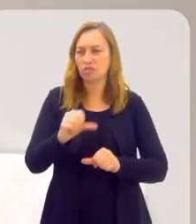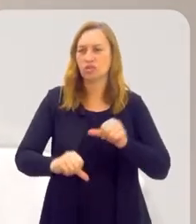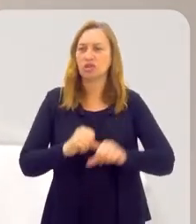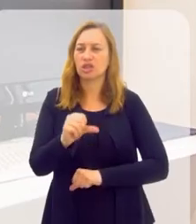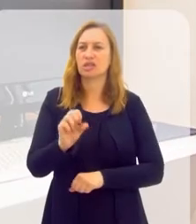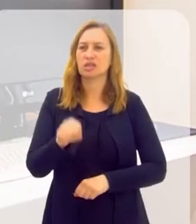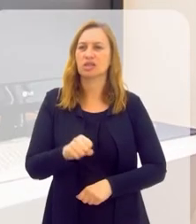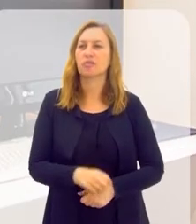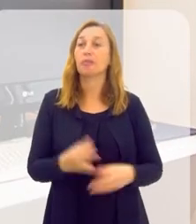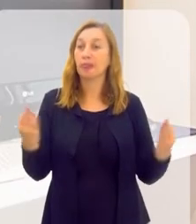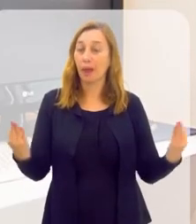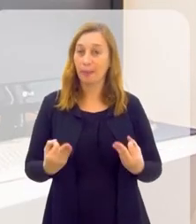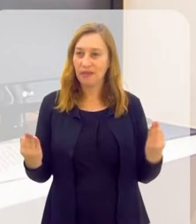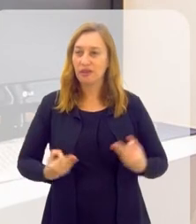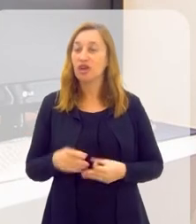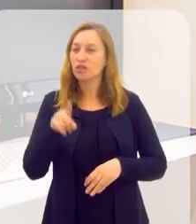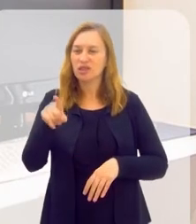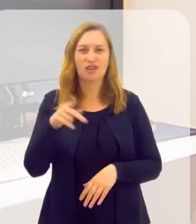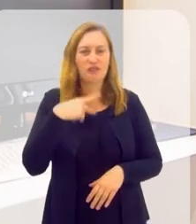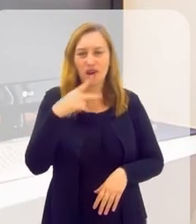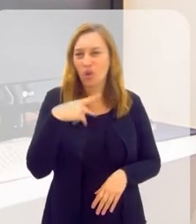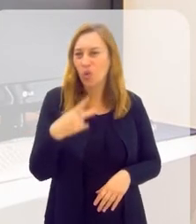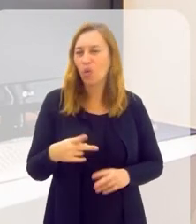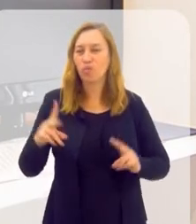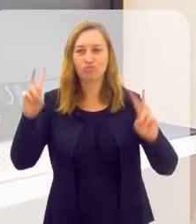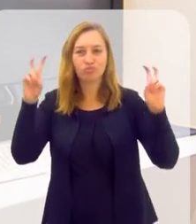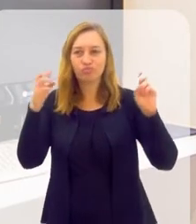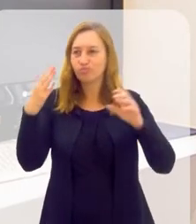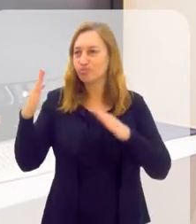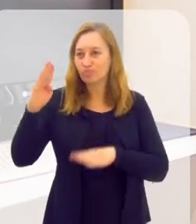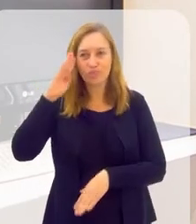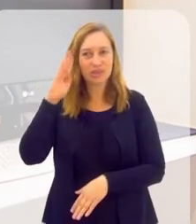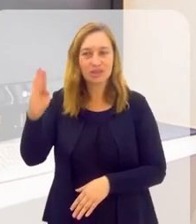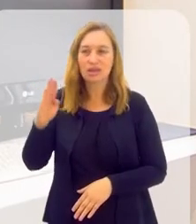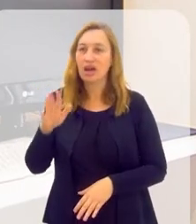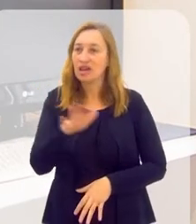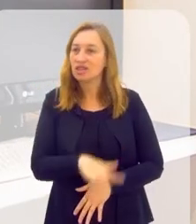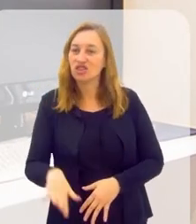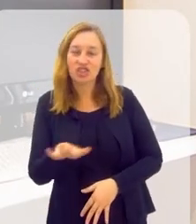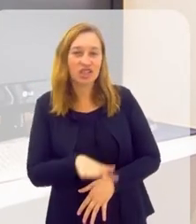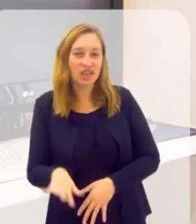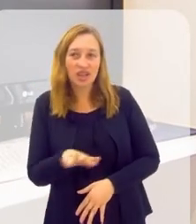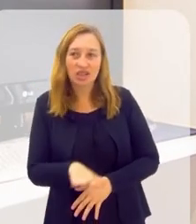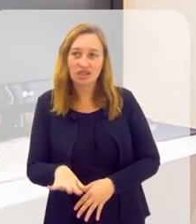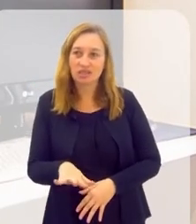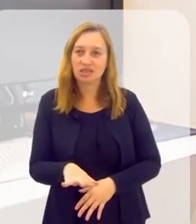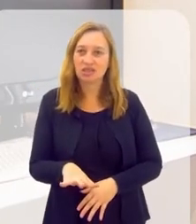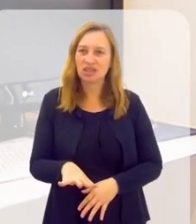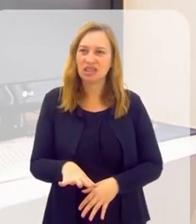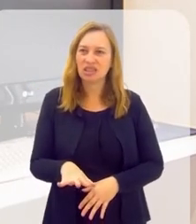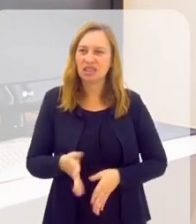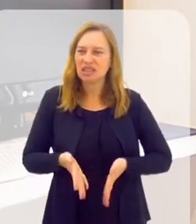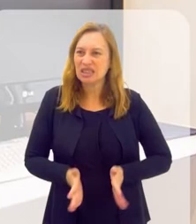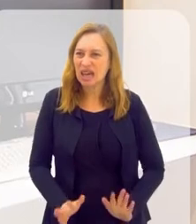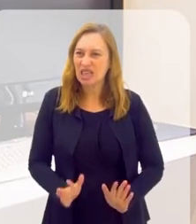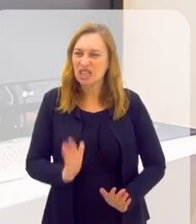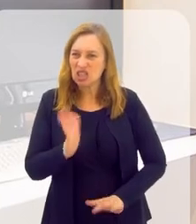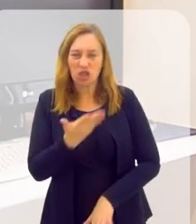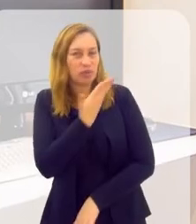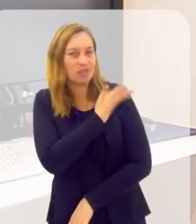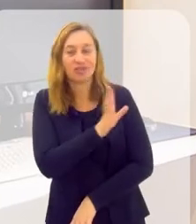a mudança. Perfeito. E você tocou numa situação central. As crianças não nascem com